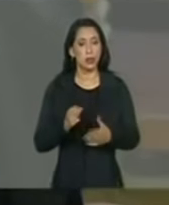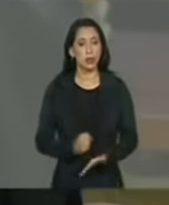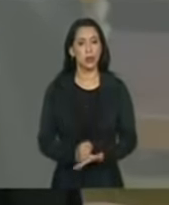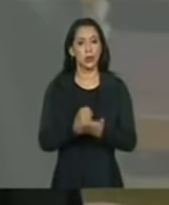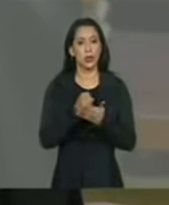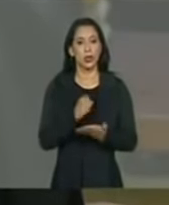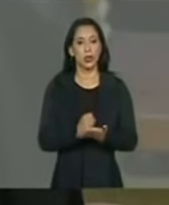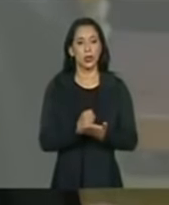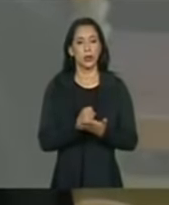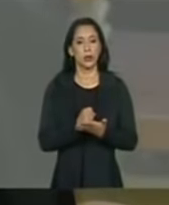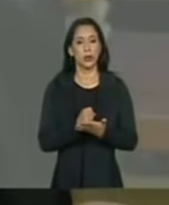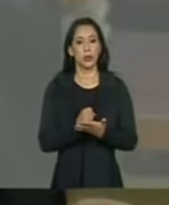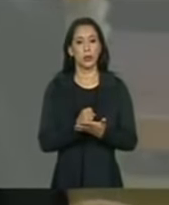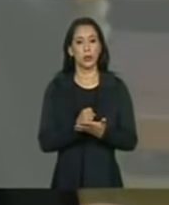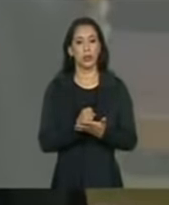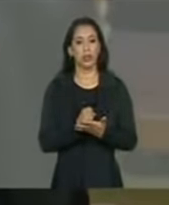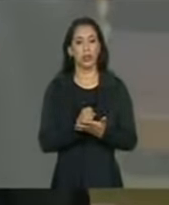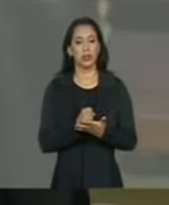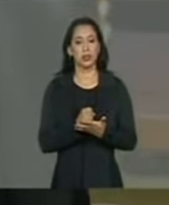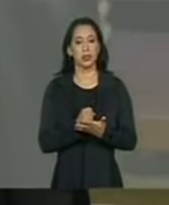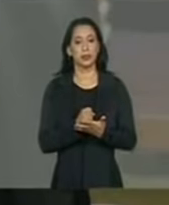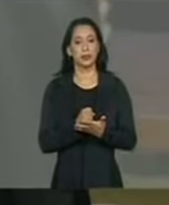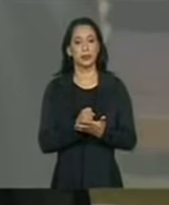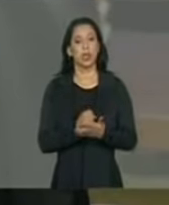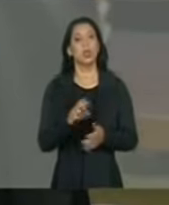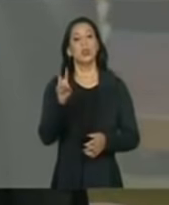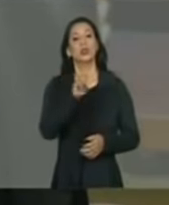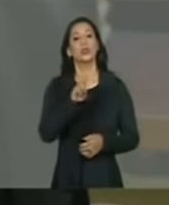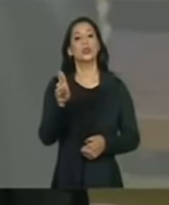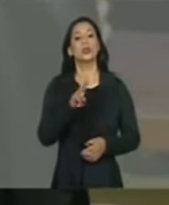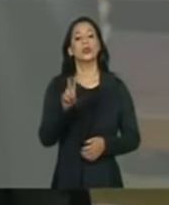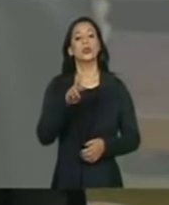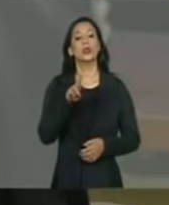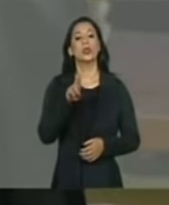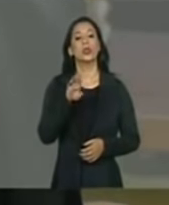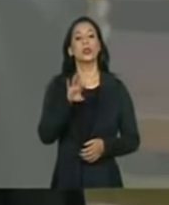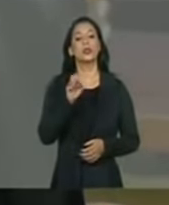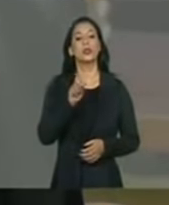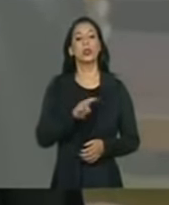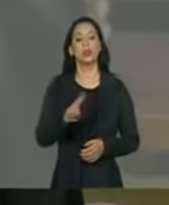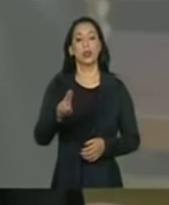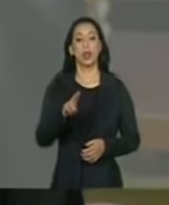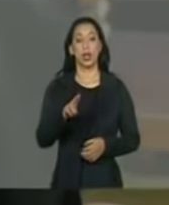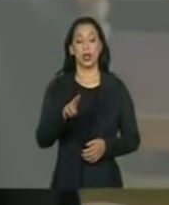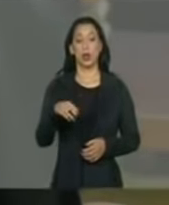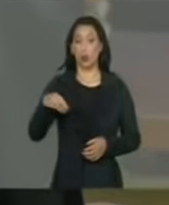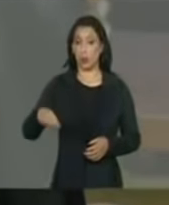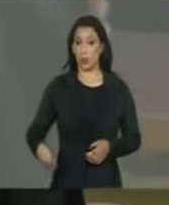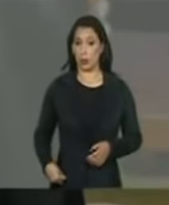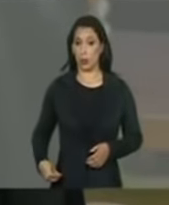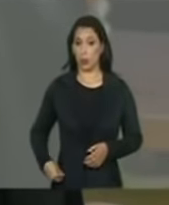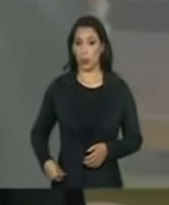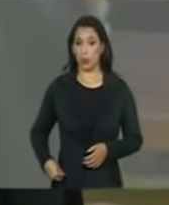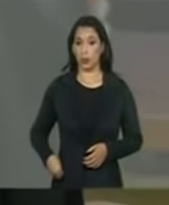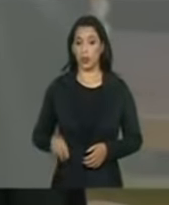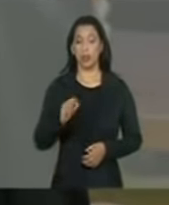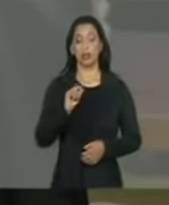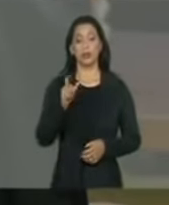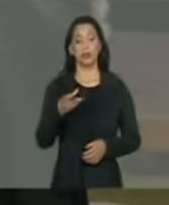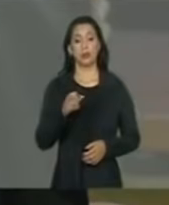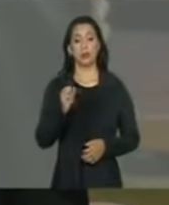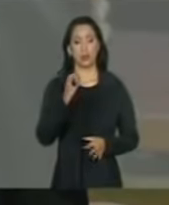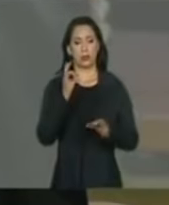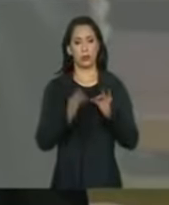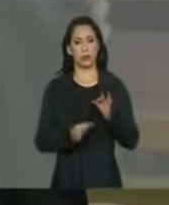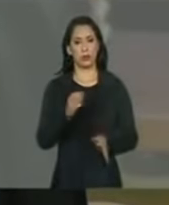meramente recorrível eo lançamento nome do réu no rol dos culpados não obstante recorrendo de uma sentença que o